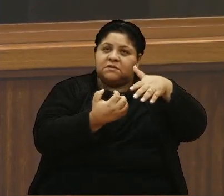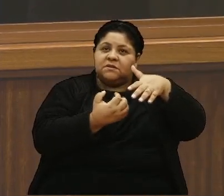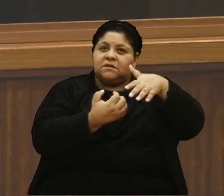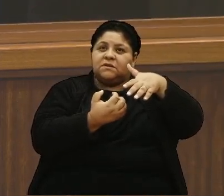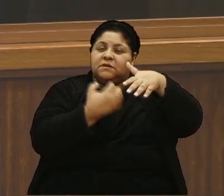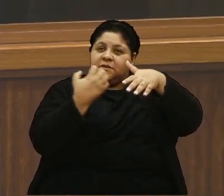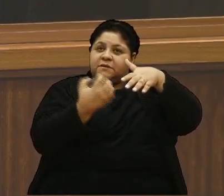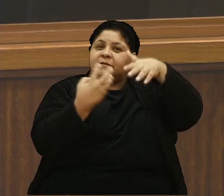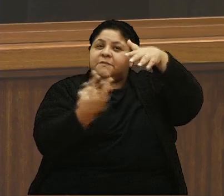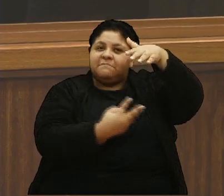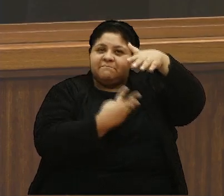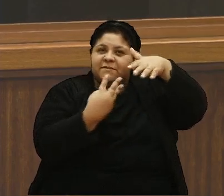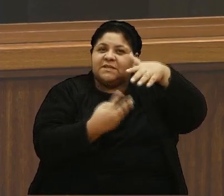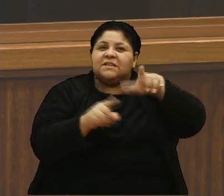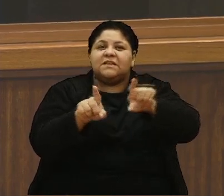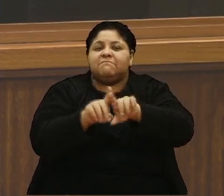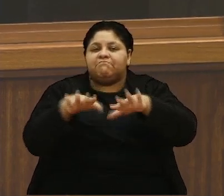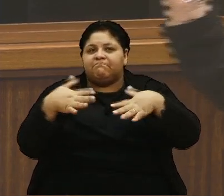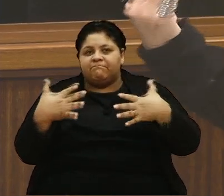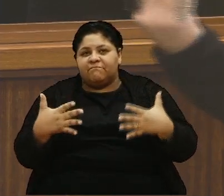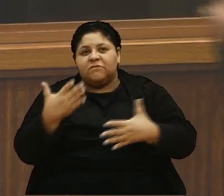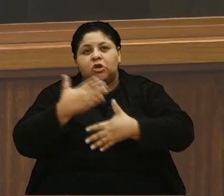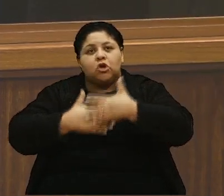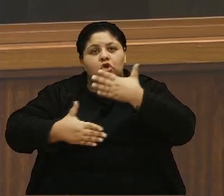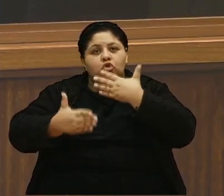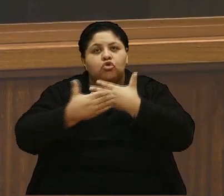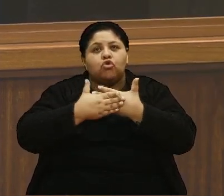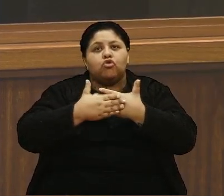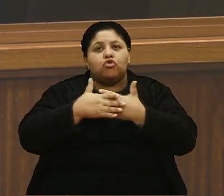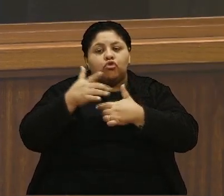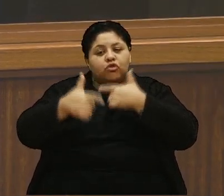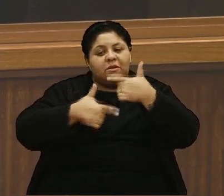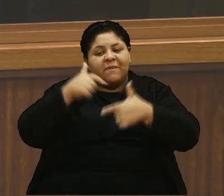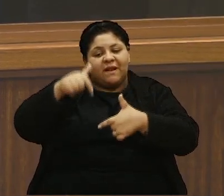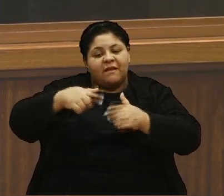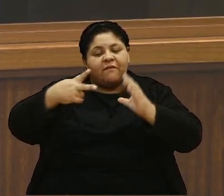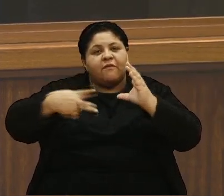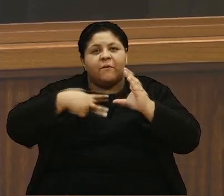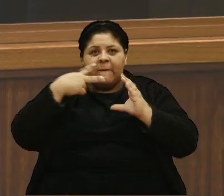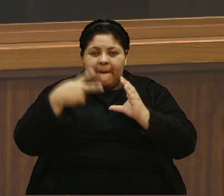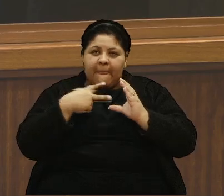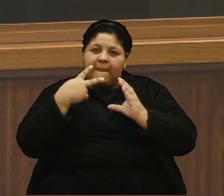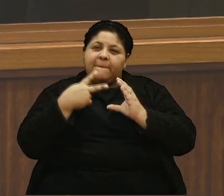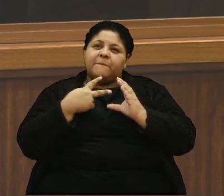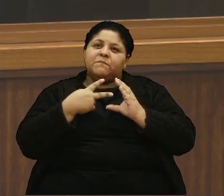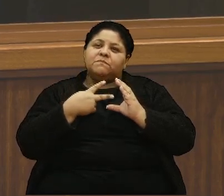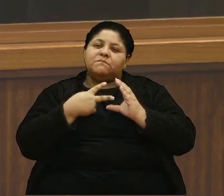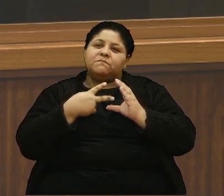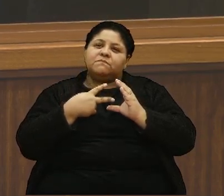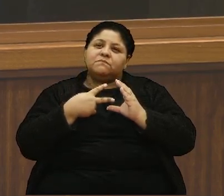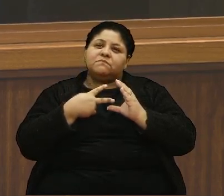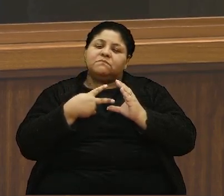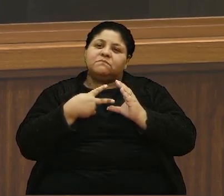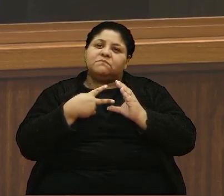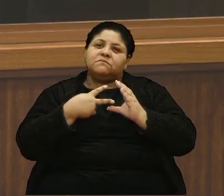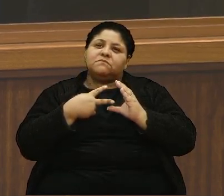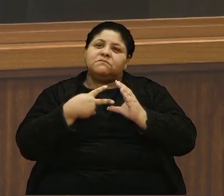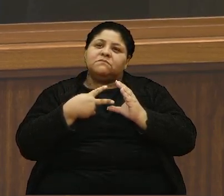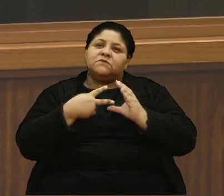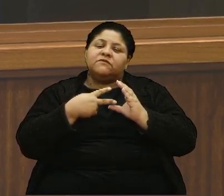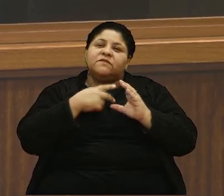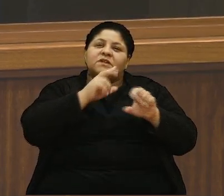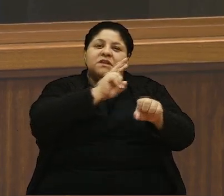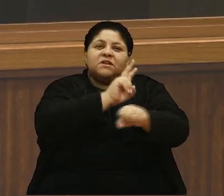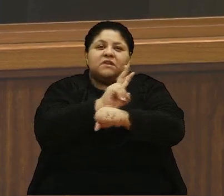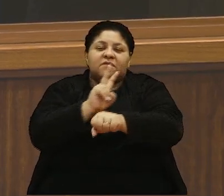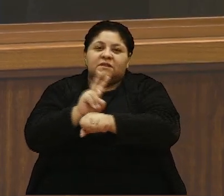das empresas terceirizadas, enfim, todo mundo que trabalha aqui na Câmara vai ser atingido e resguardado